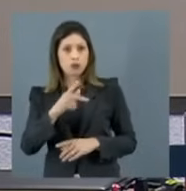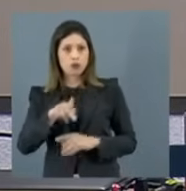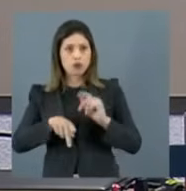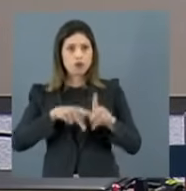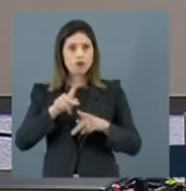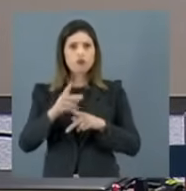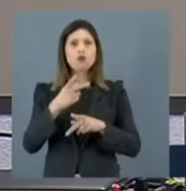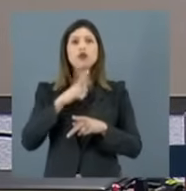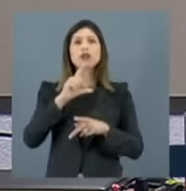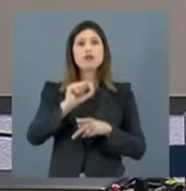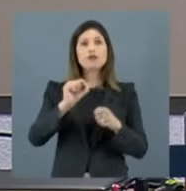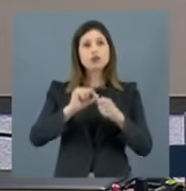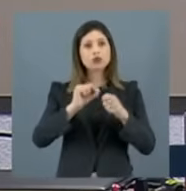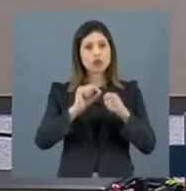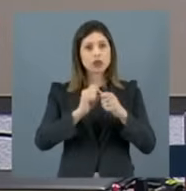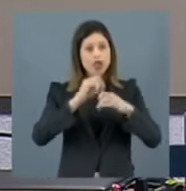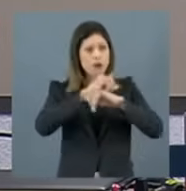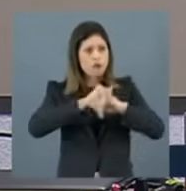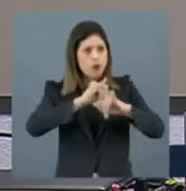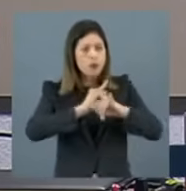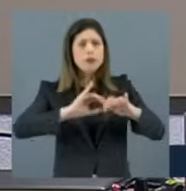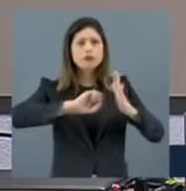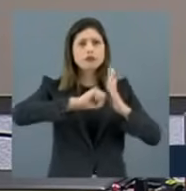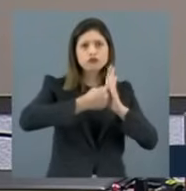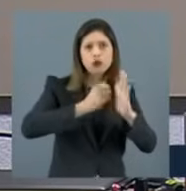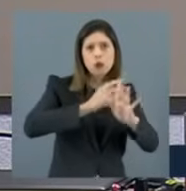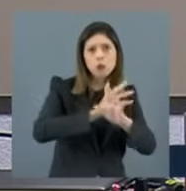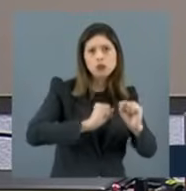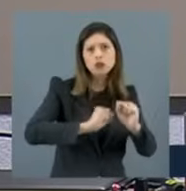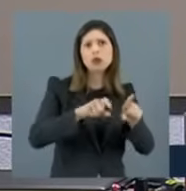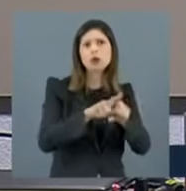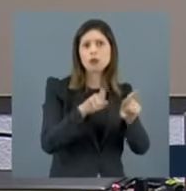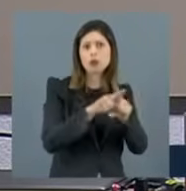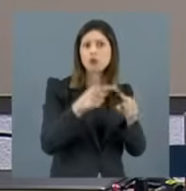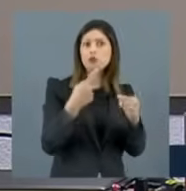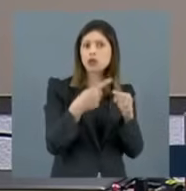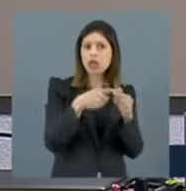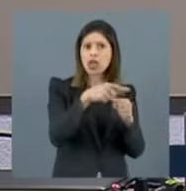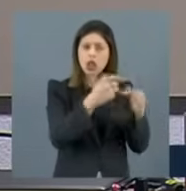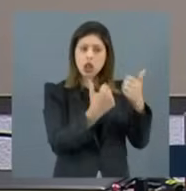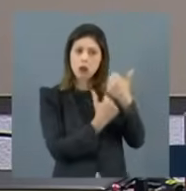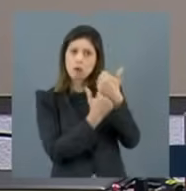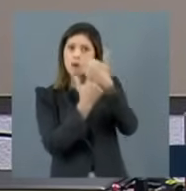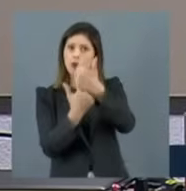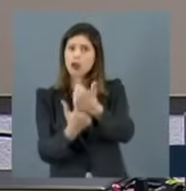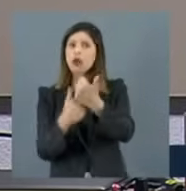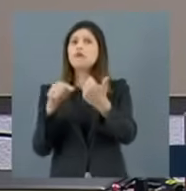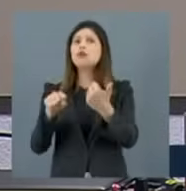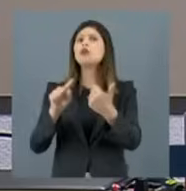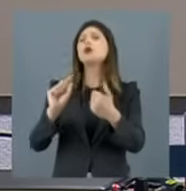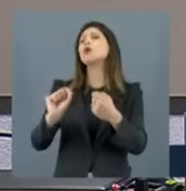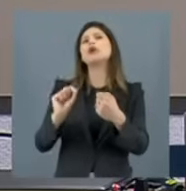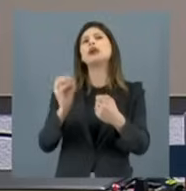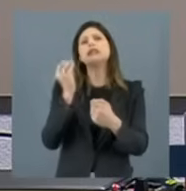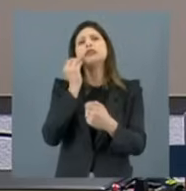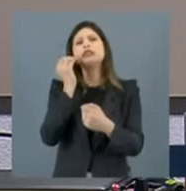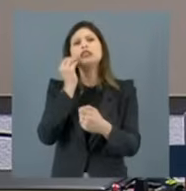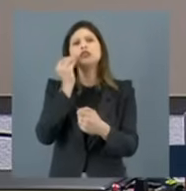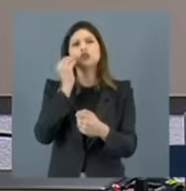citava o apoio notório do presidente Lula, do candidato Lula na época, à ditadura da